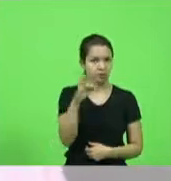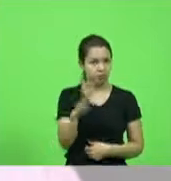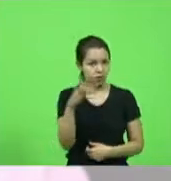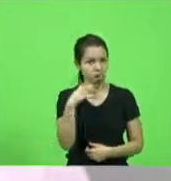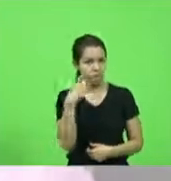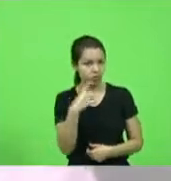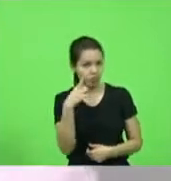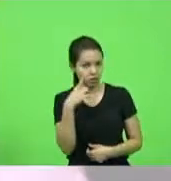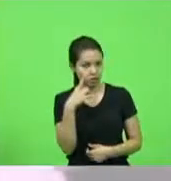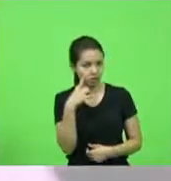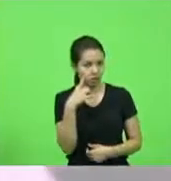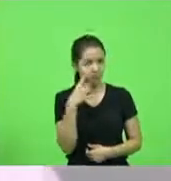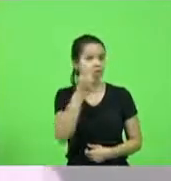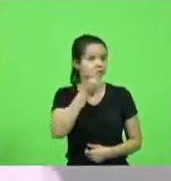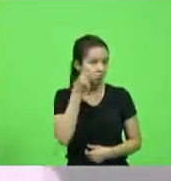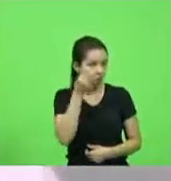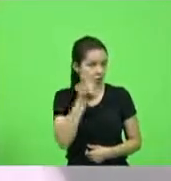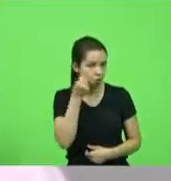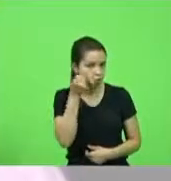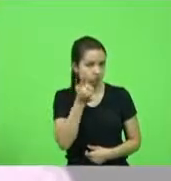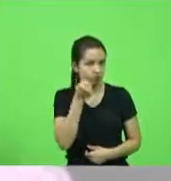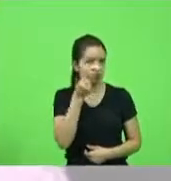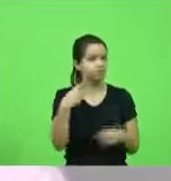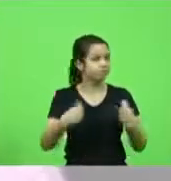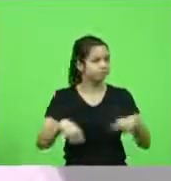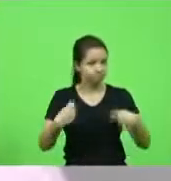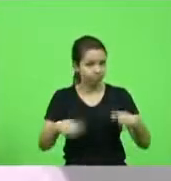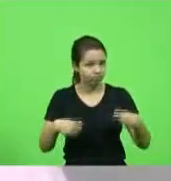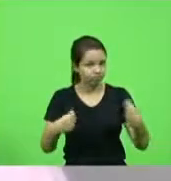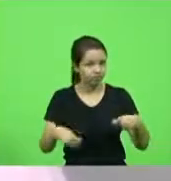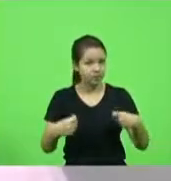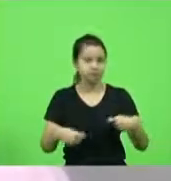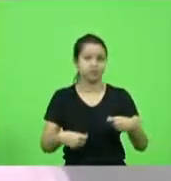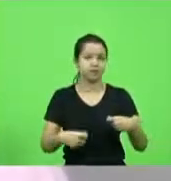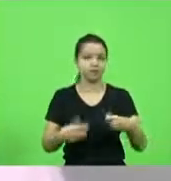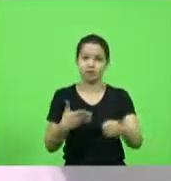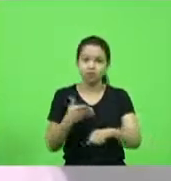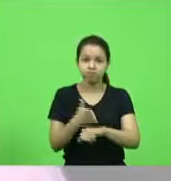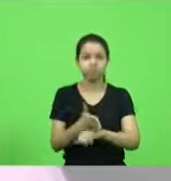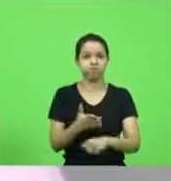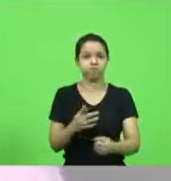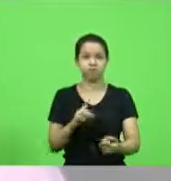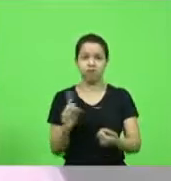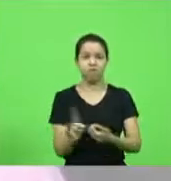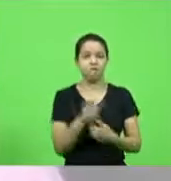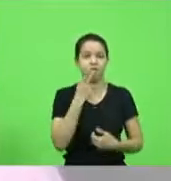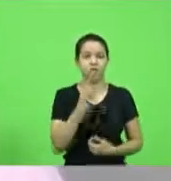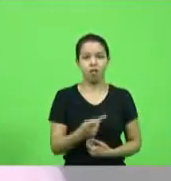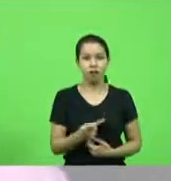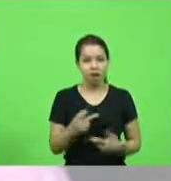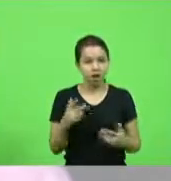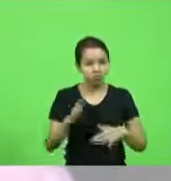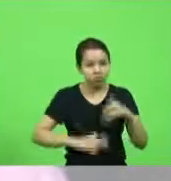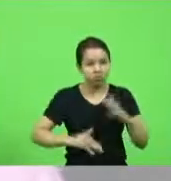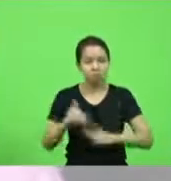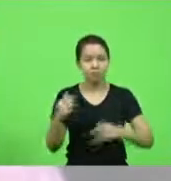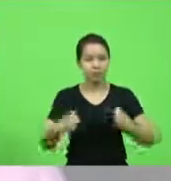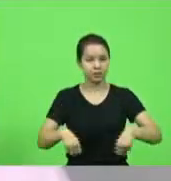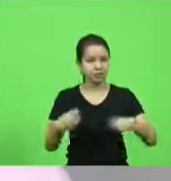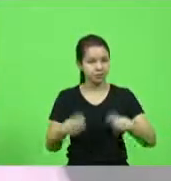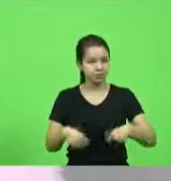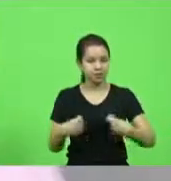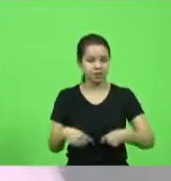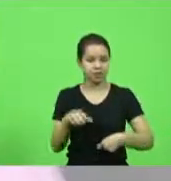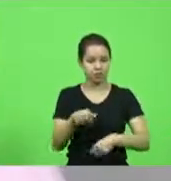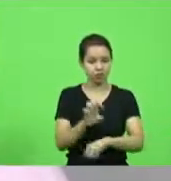Jorginho, tem que tomar uma posição a respeito de que nós não podemos, o nosso estado, ficar